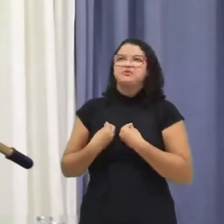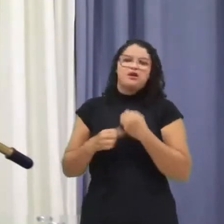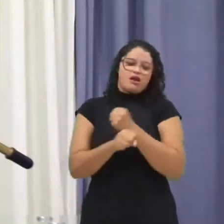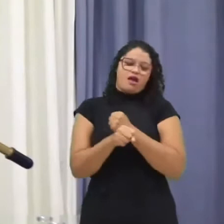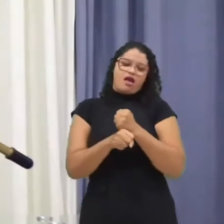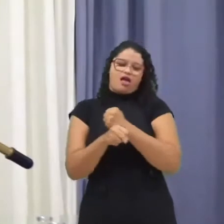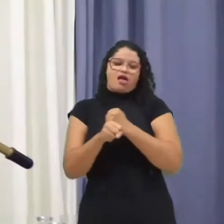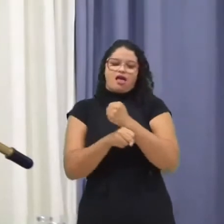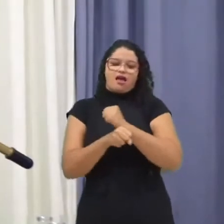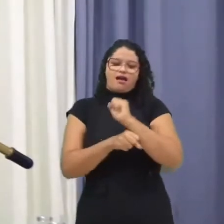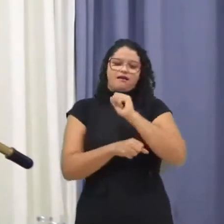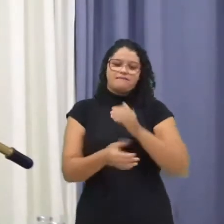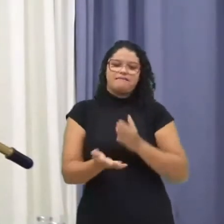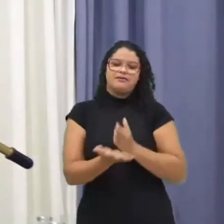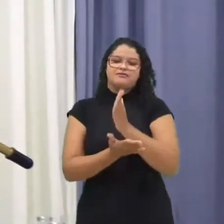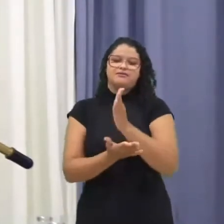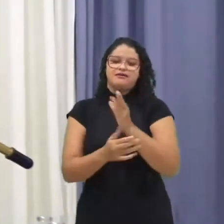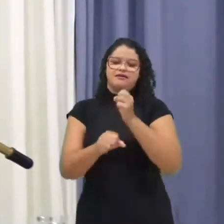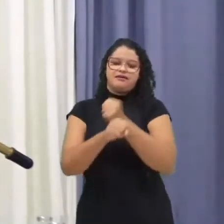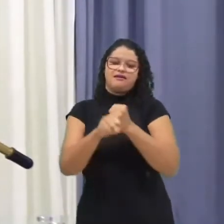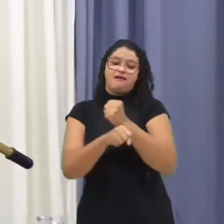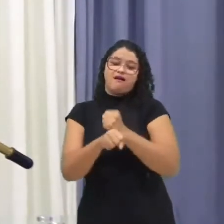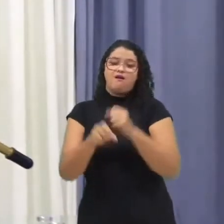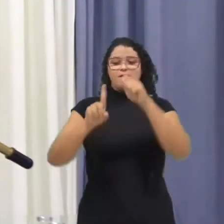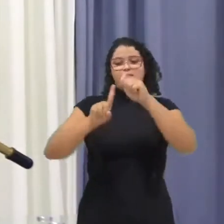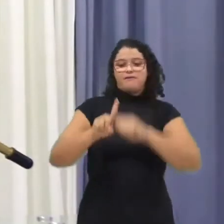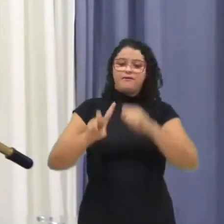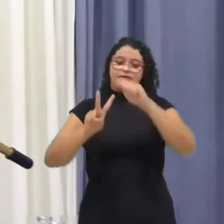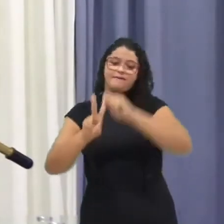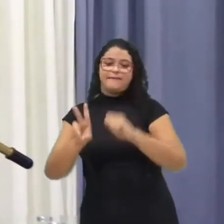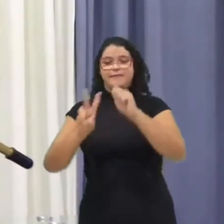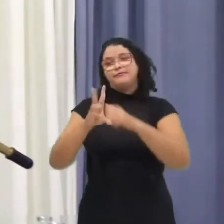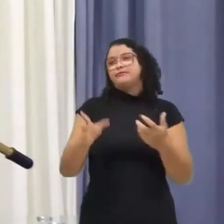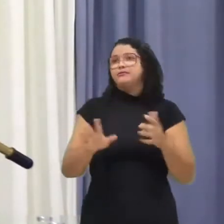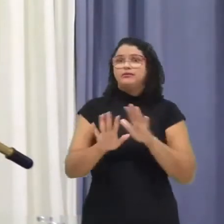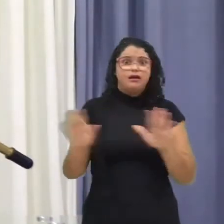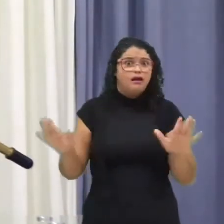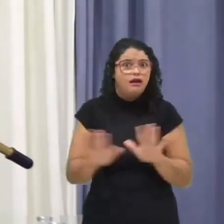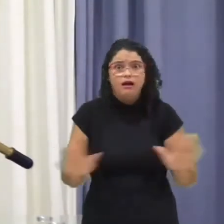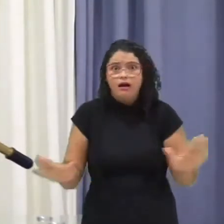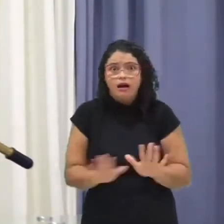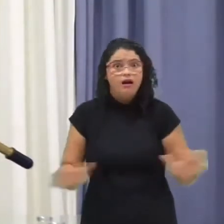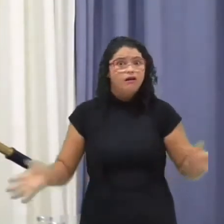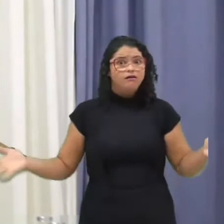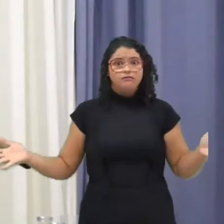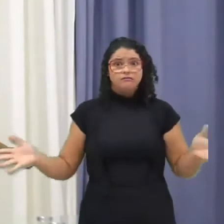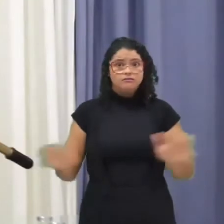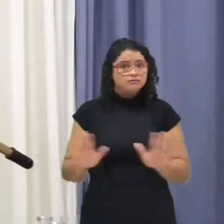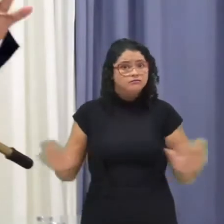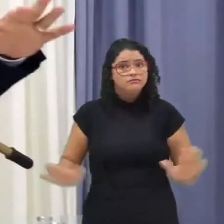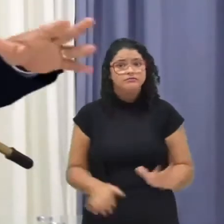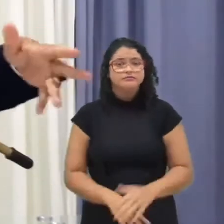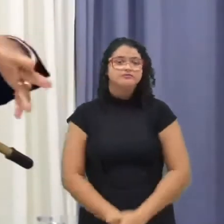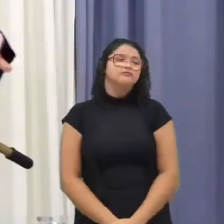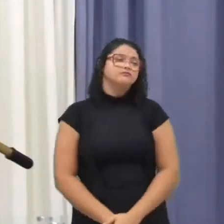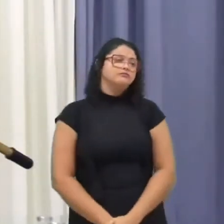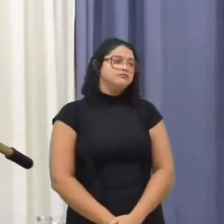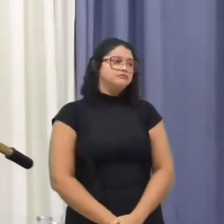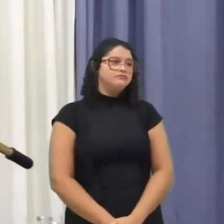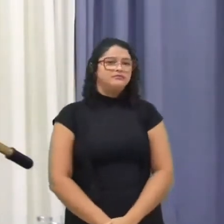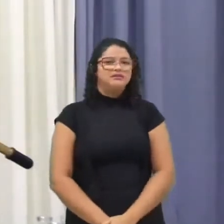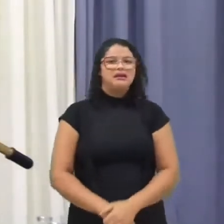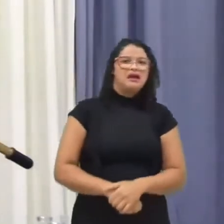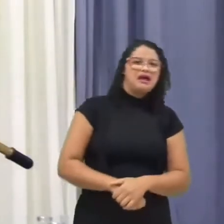Não. Ou um fruto por mês, 12 por ano. Não, ninguém. Aí alguém já está procurando